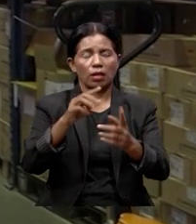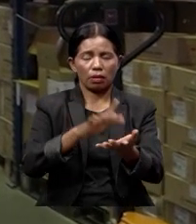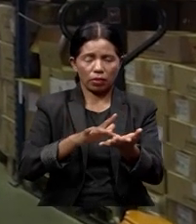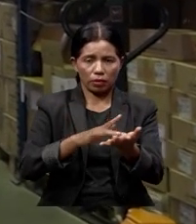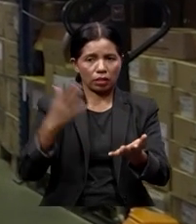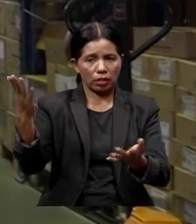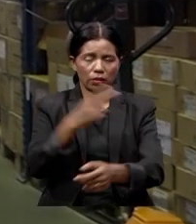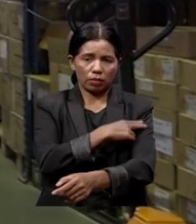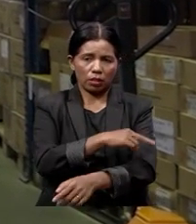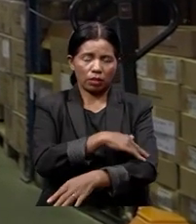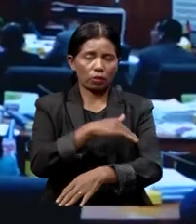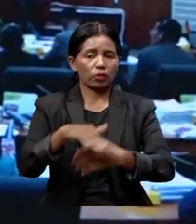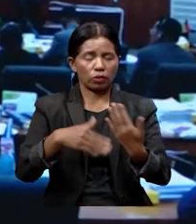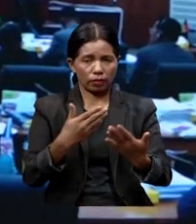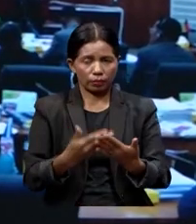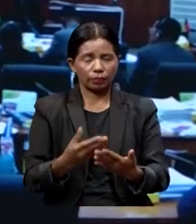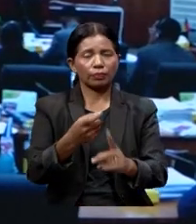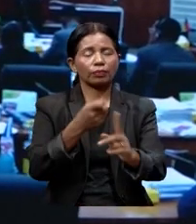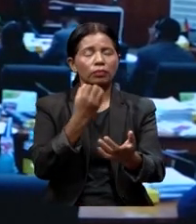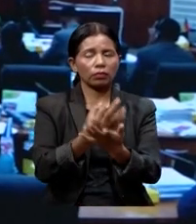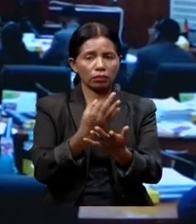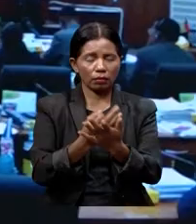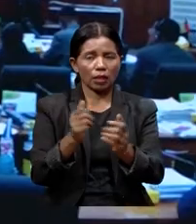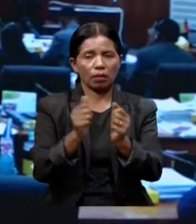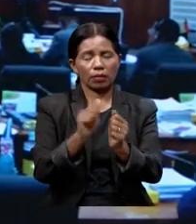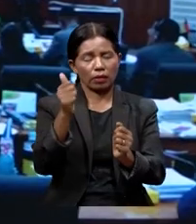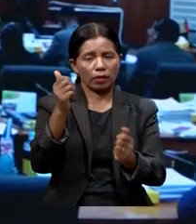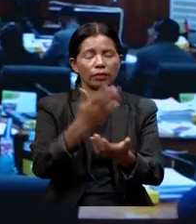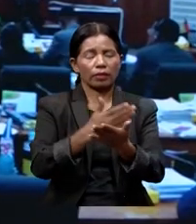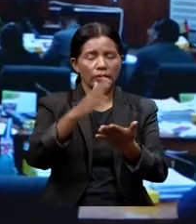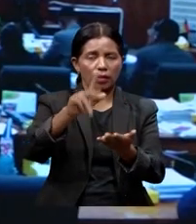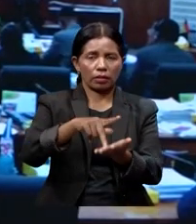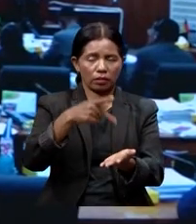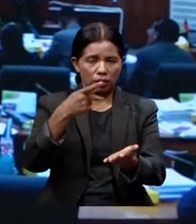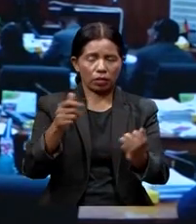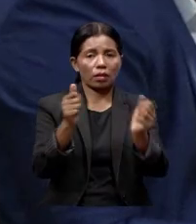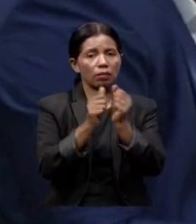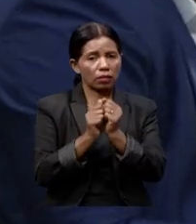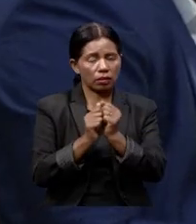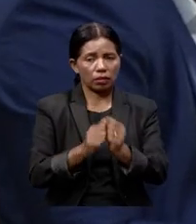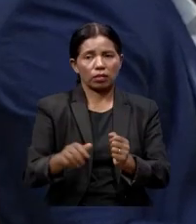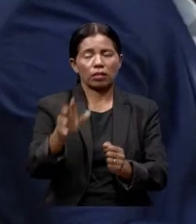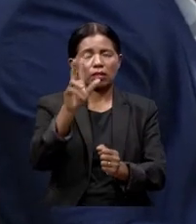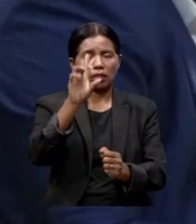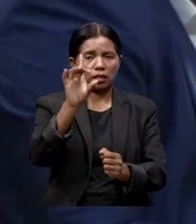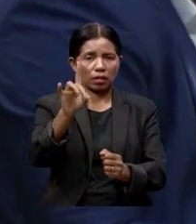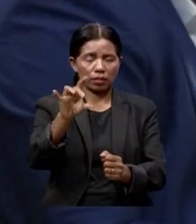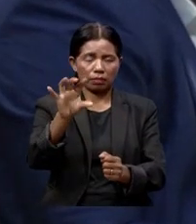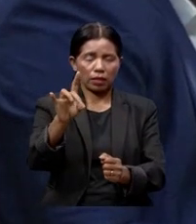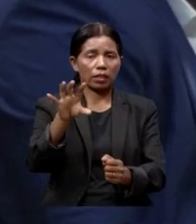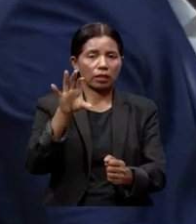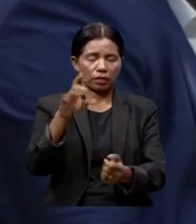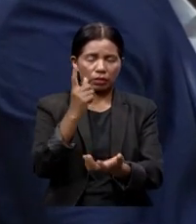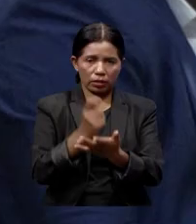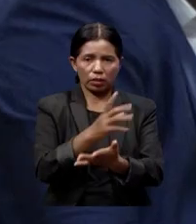de saúde será. O seu orçamento toca em Sano Lune, faz a categoria salário vencimento a mútuo Rio Natucia Recin, bem